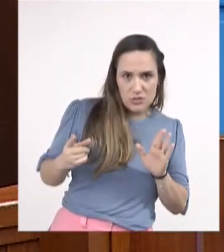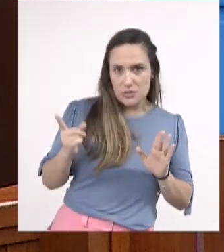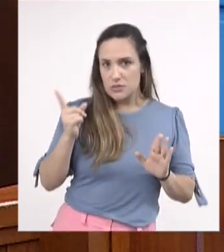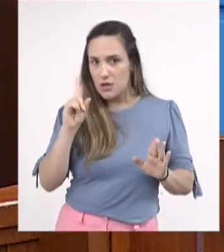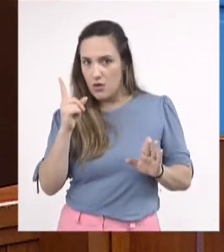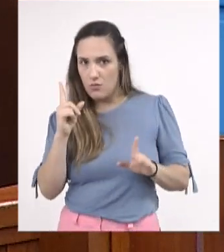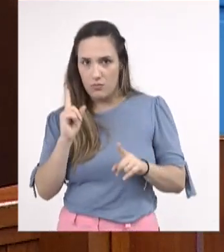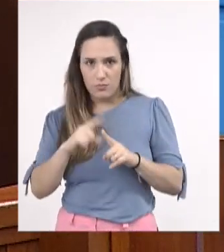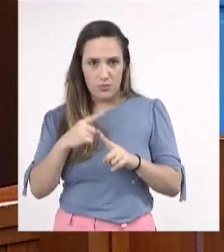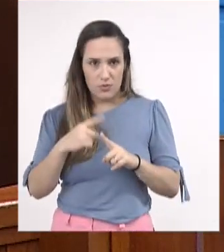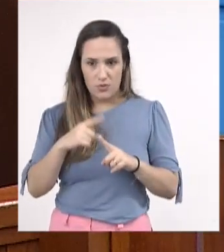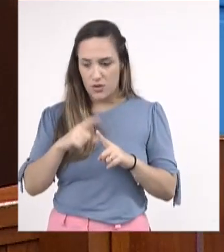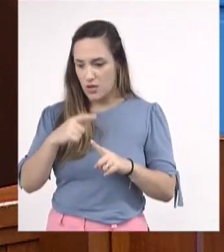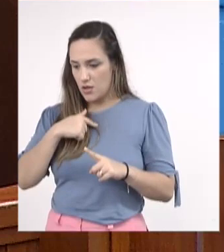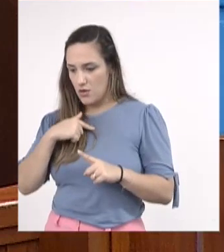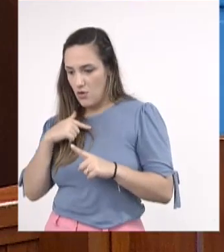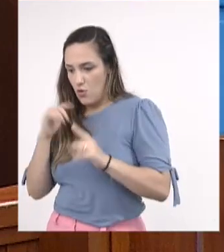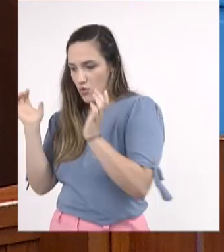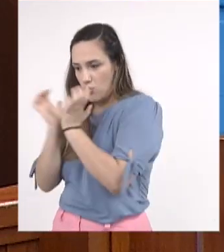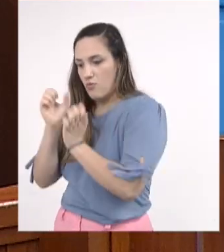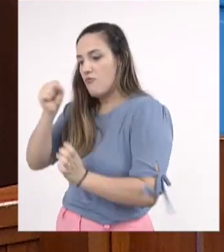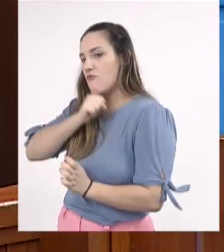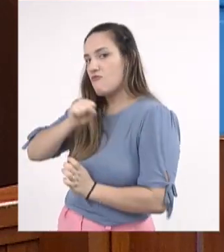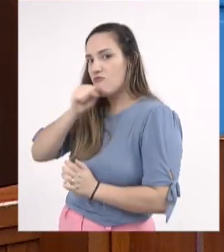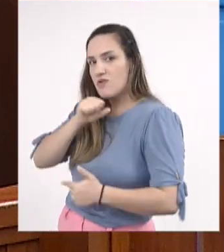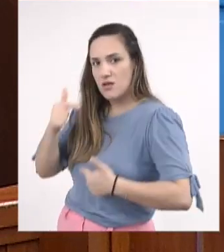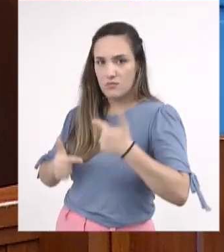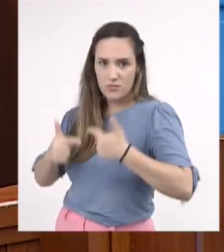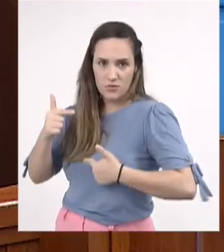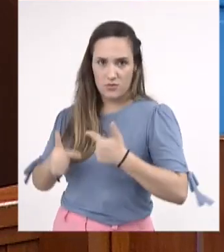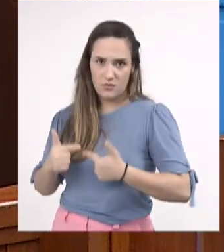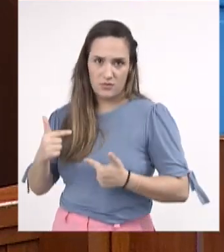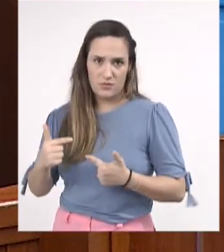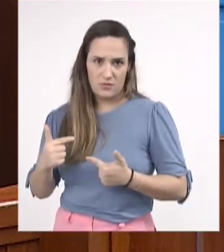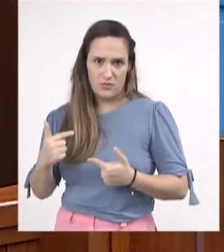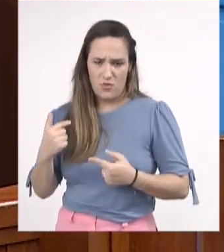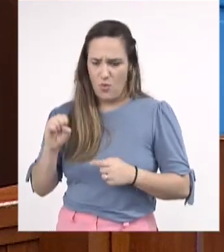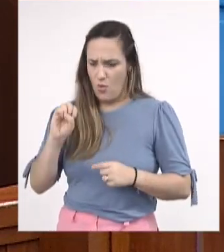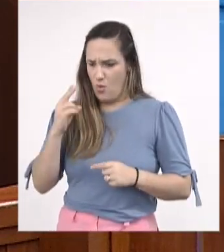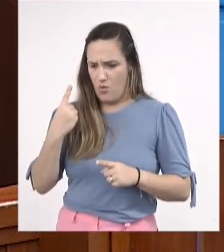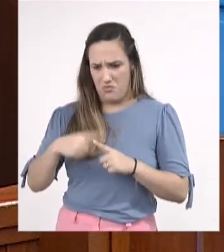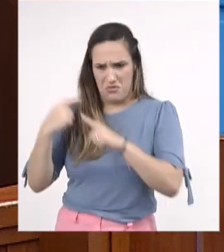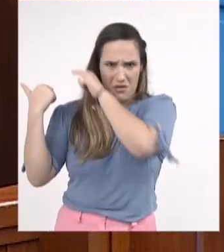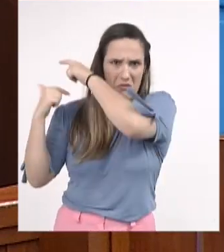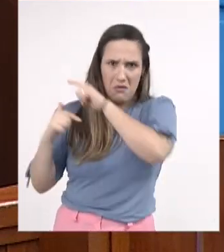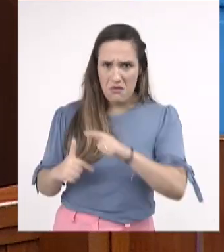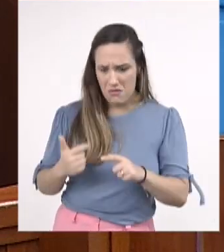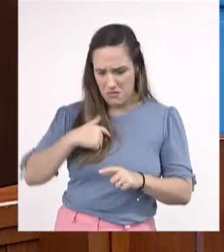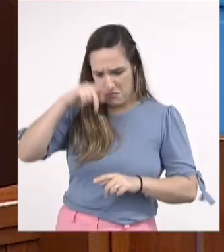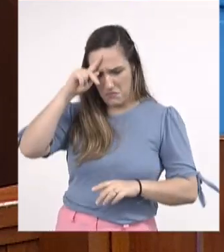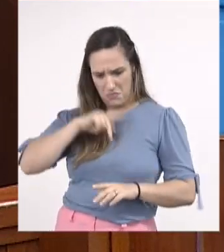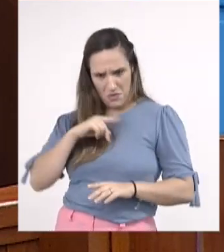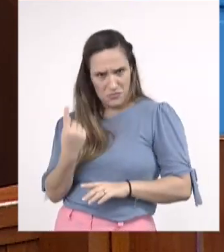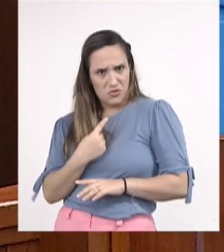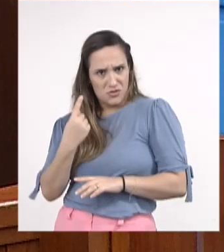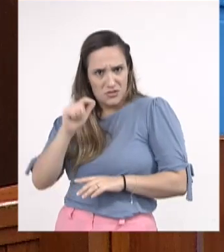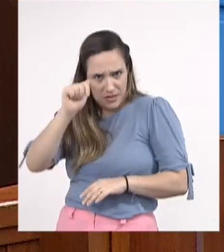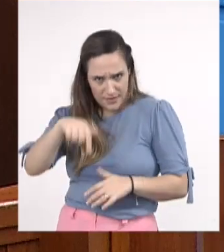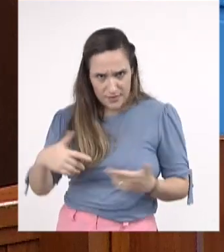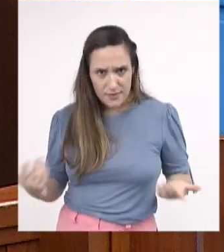faço parte dos velhos grupos políticos Será que é porque eu sou conservador e sou independente nesta